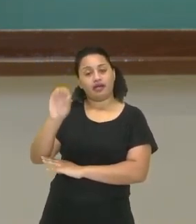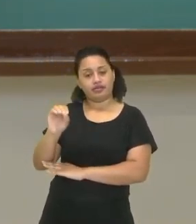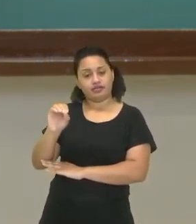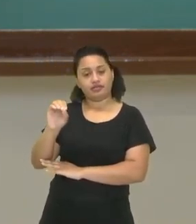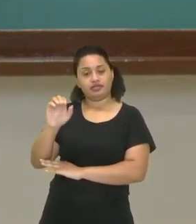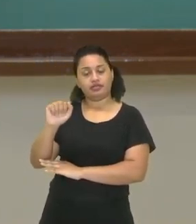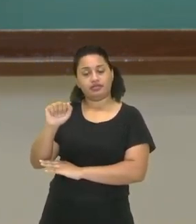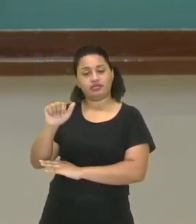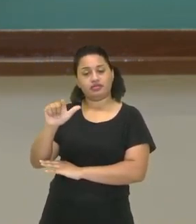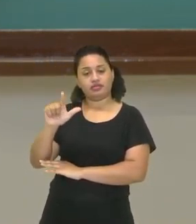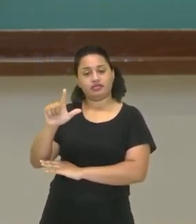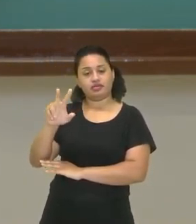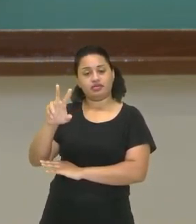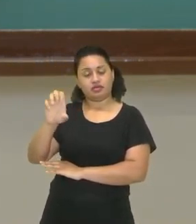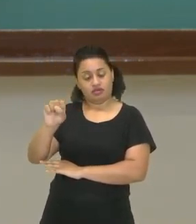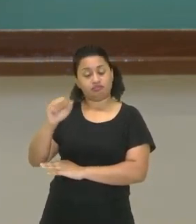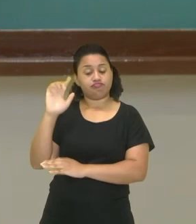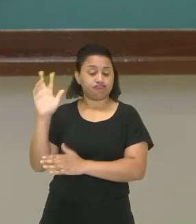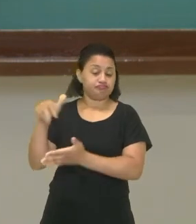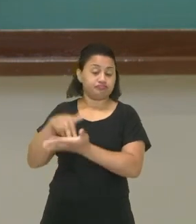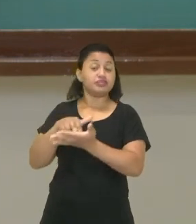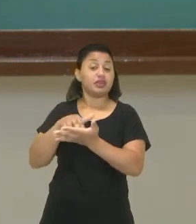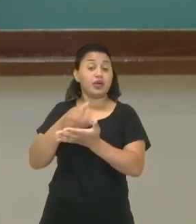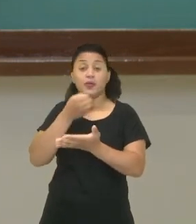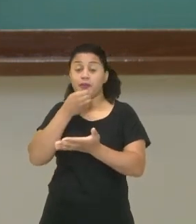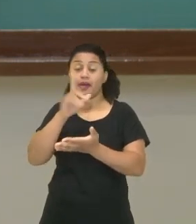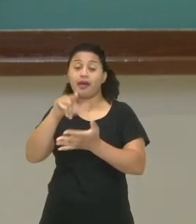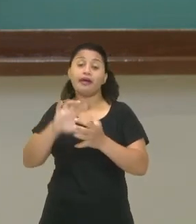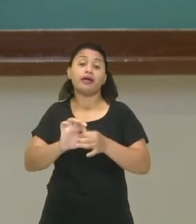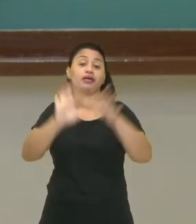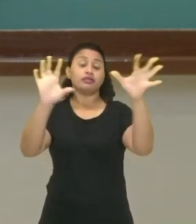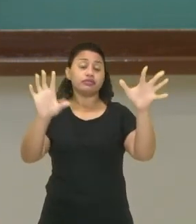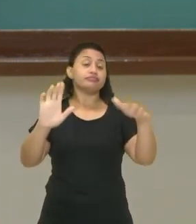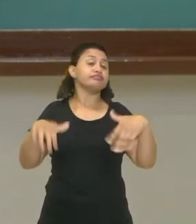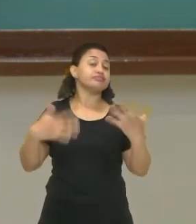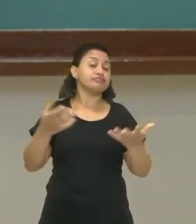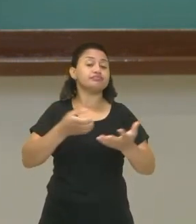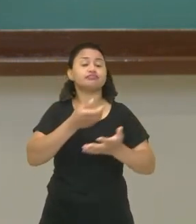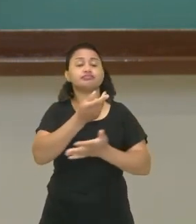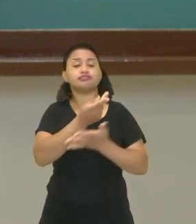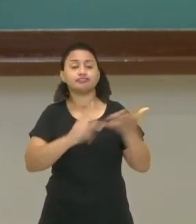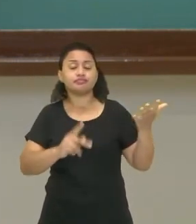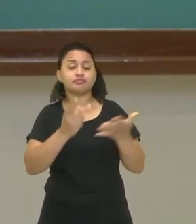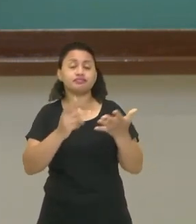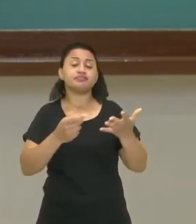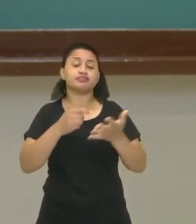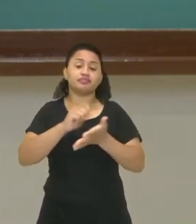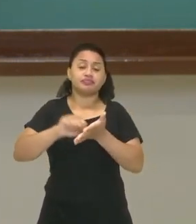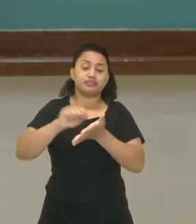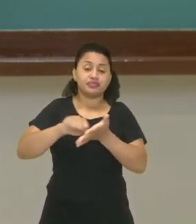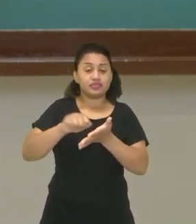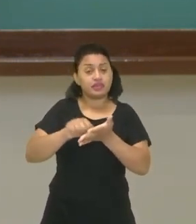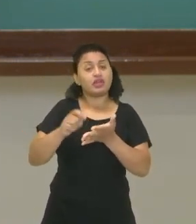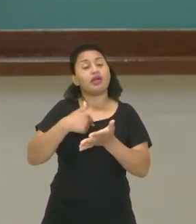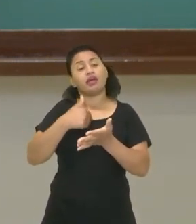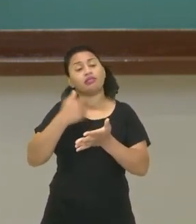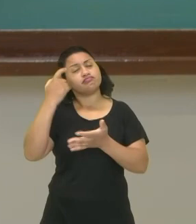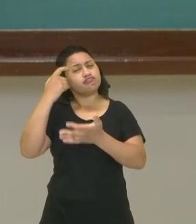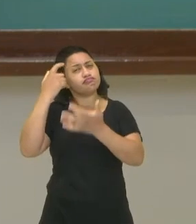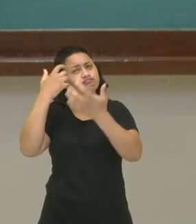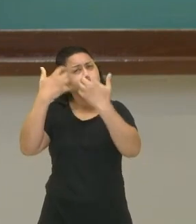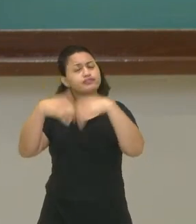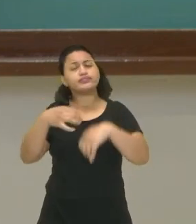como um dos pilares do bem é a liberdade, os poetas condoreiros criticaram e refletiam sobre